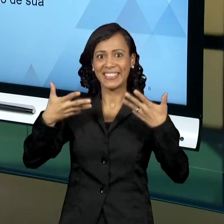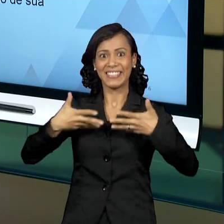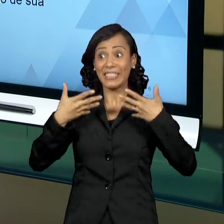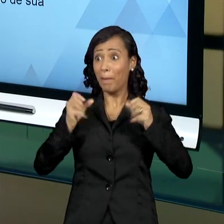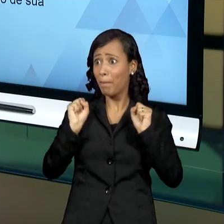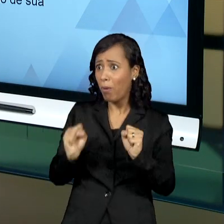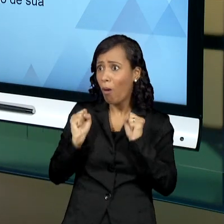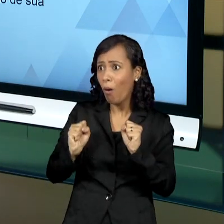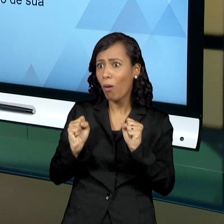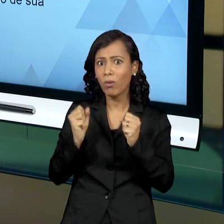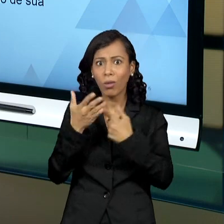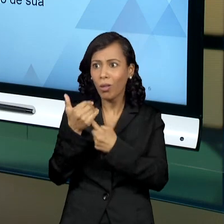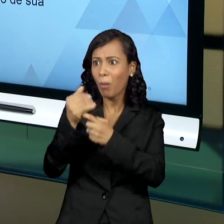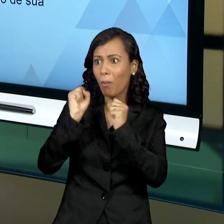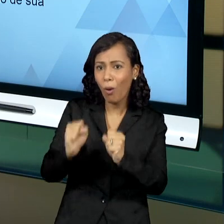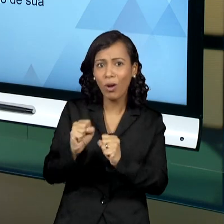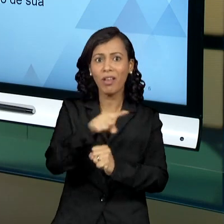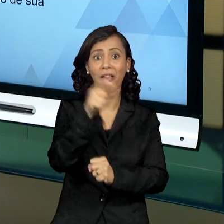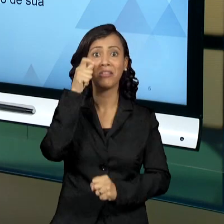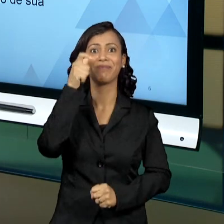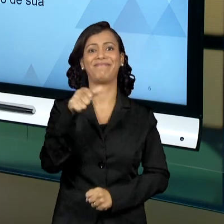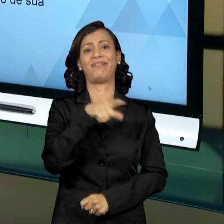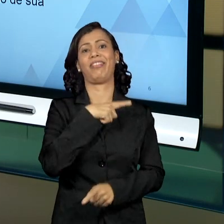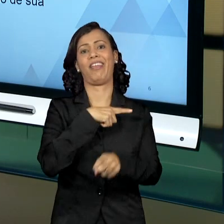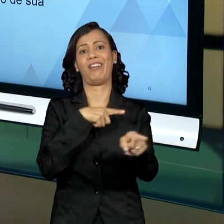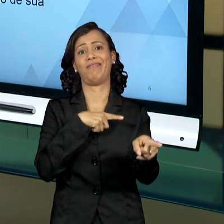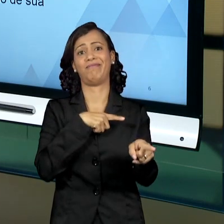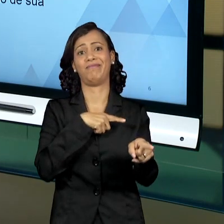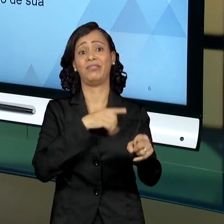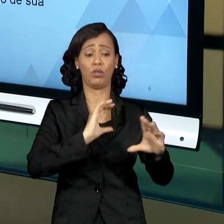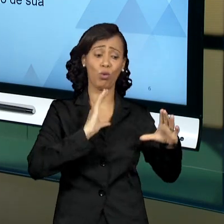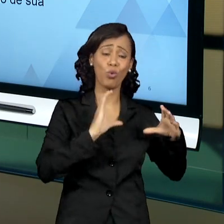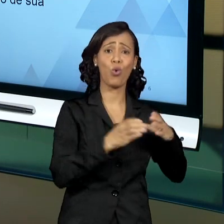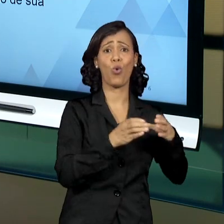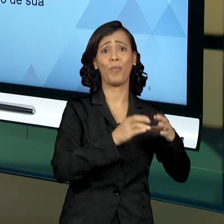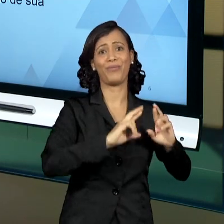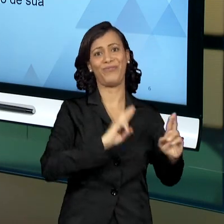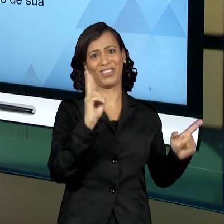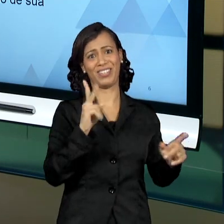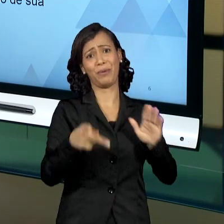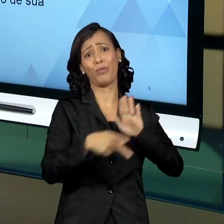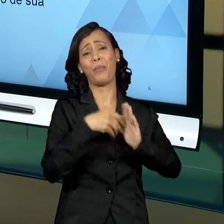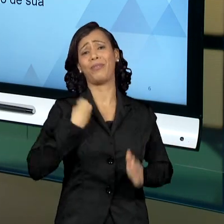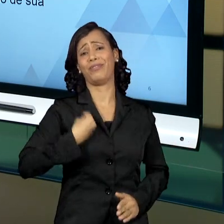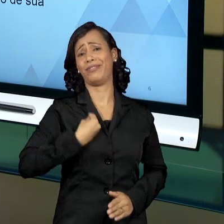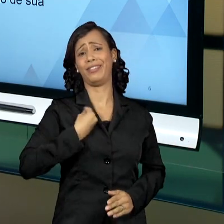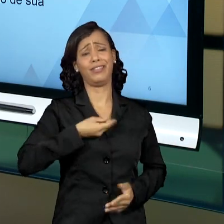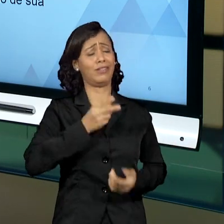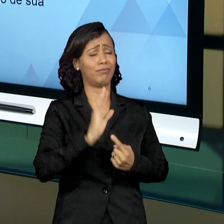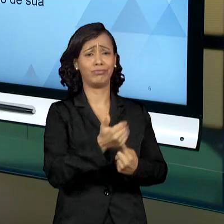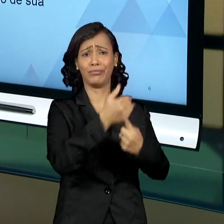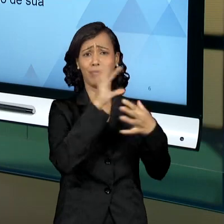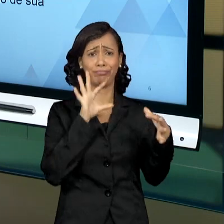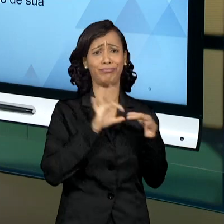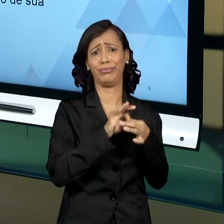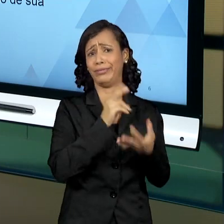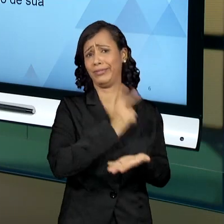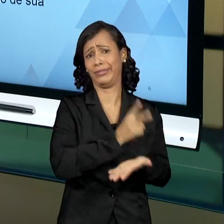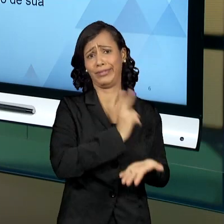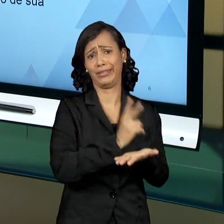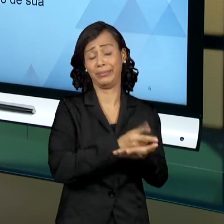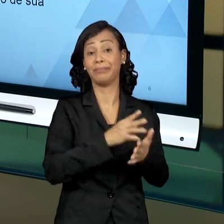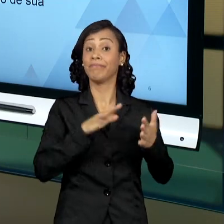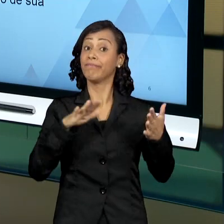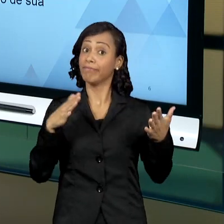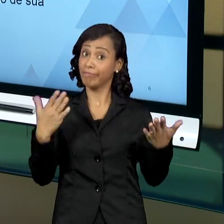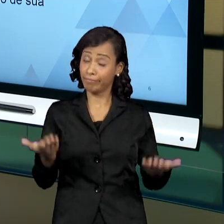digitais já nascerem imersos e fazendo uso delas no seu cotidiano. Então, cabe ao professor, sem